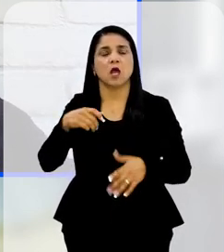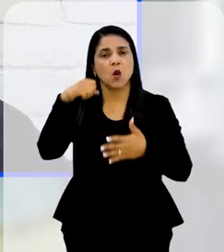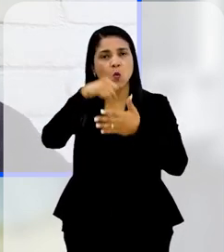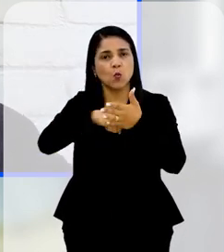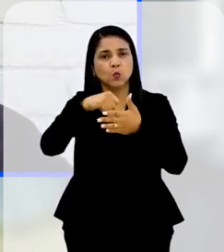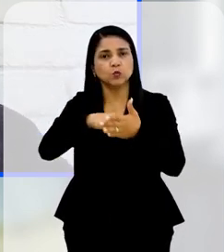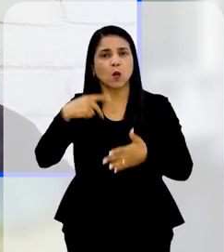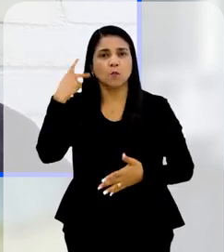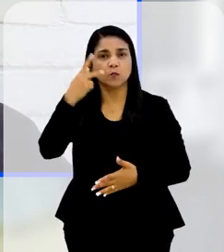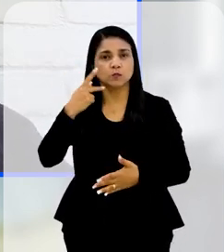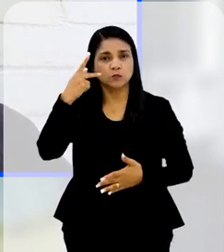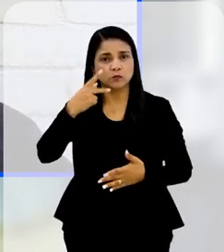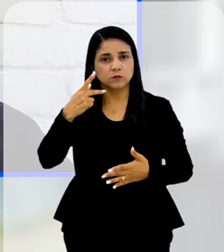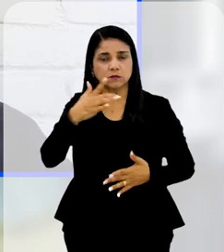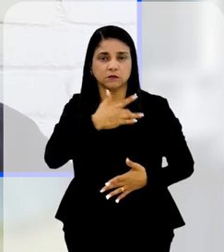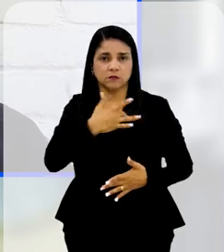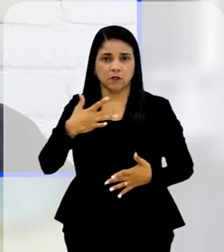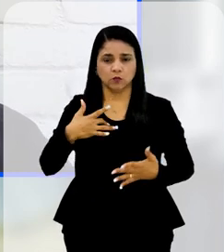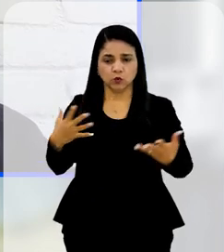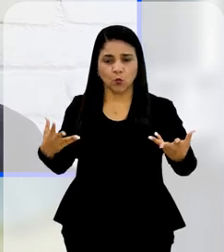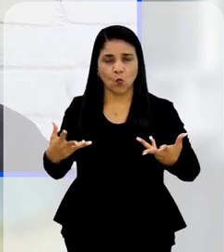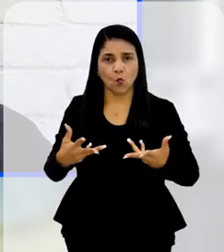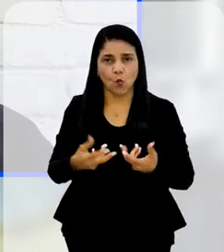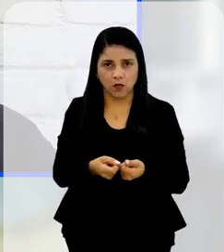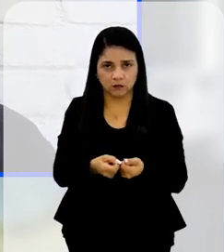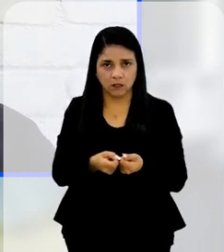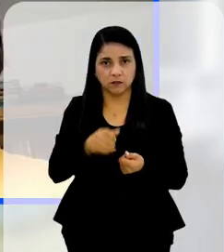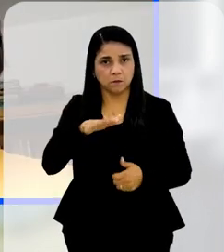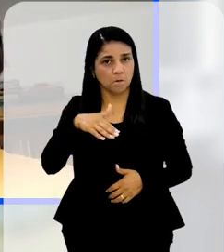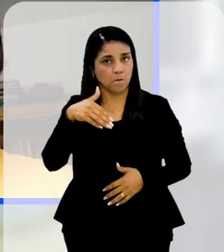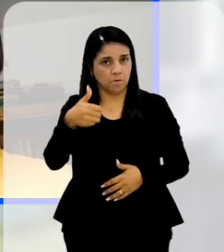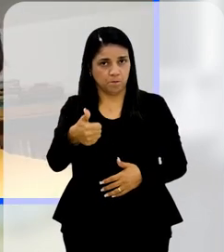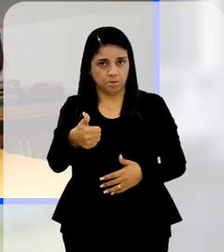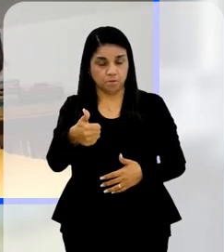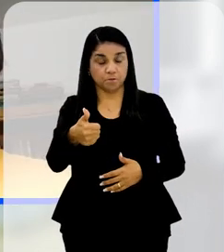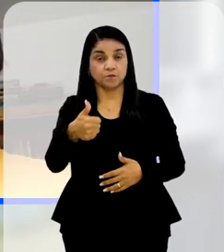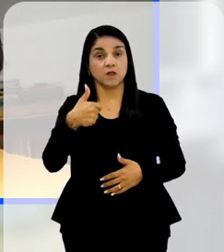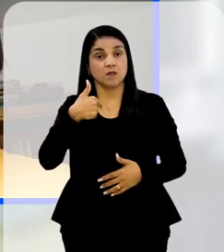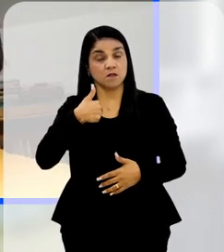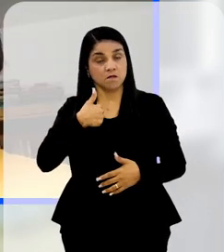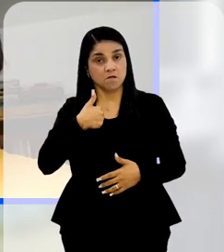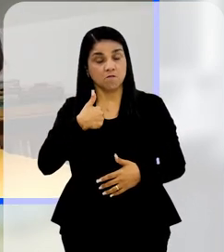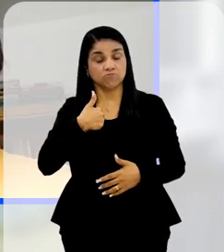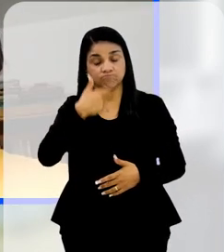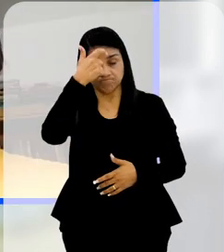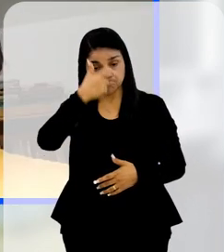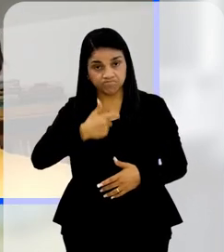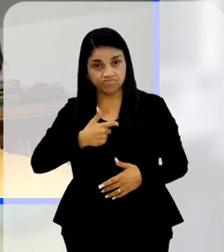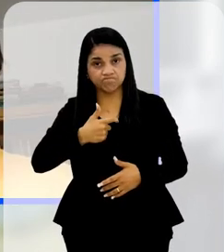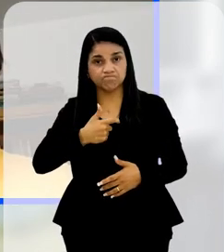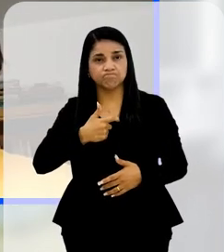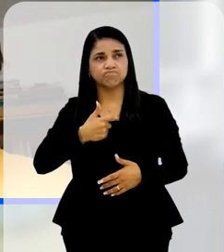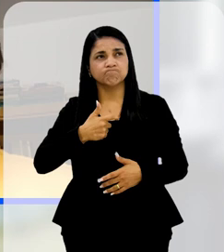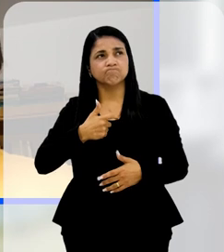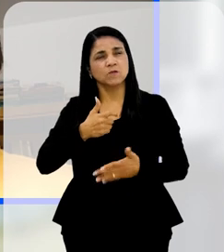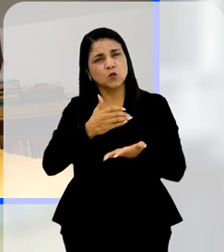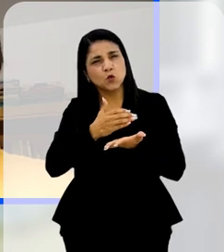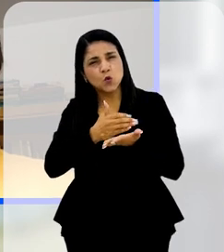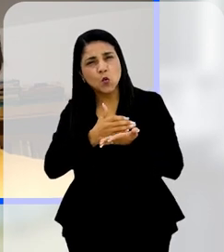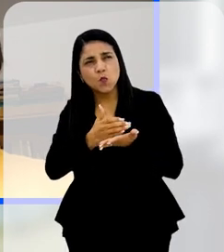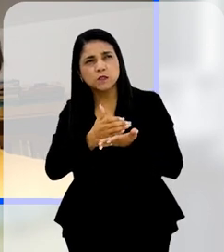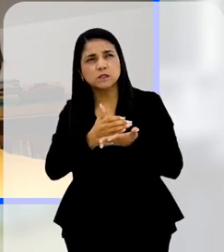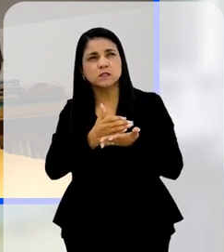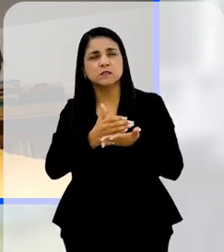me levou, seguramente, no início, já no final dos anos 60 e início dos anos